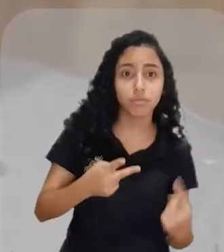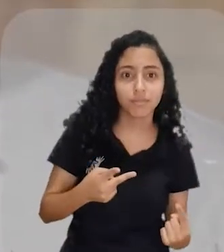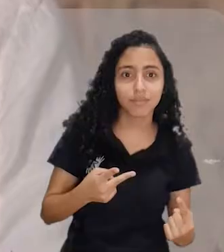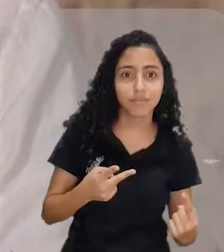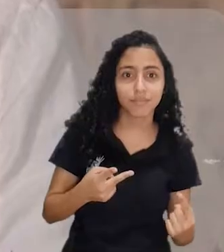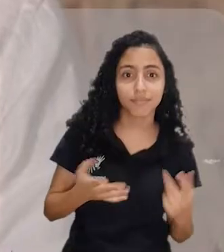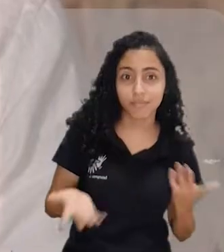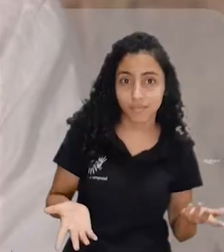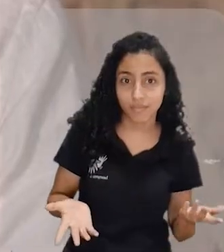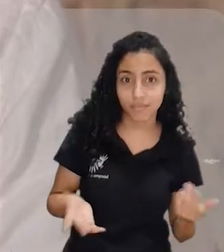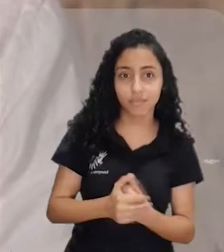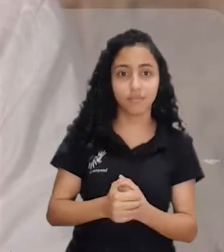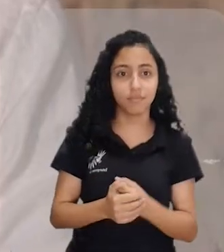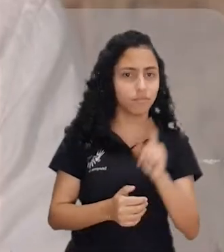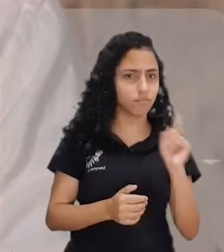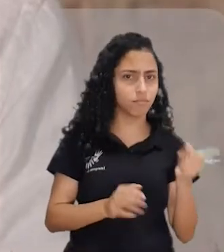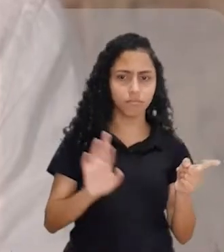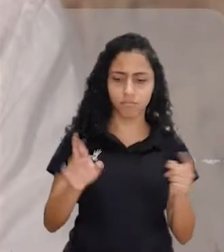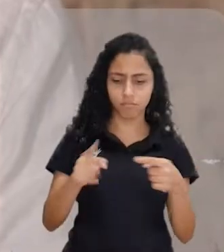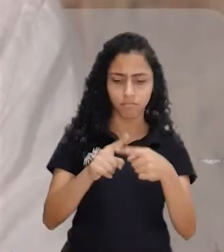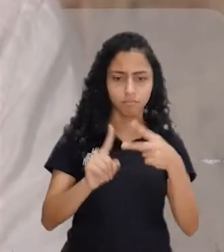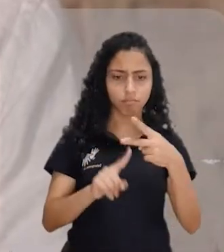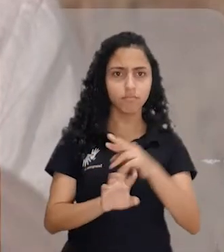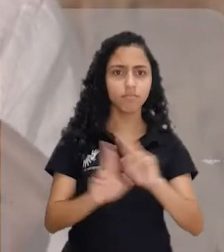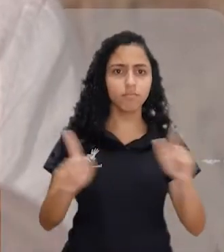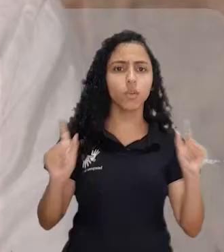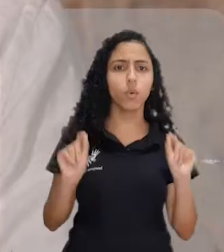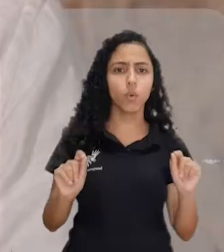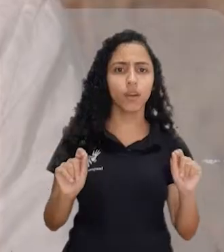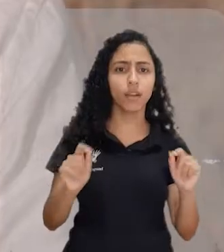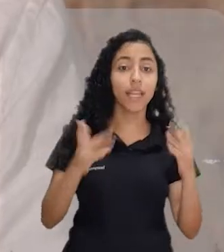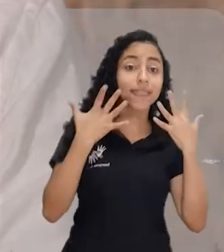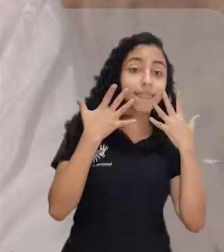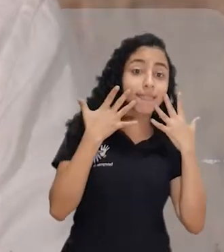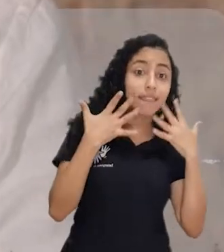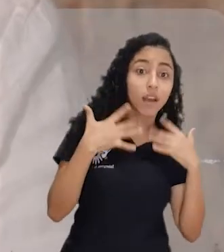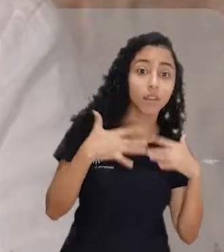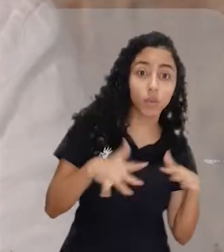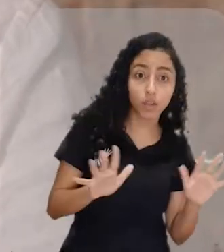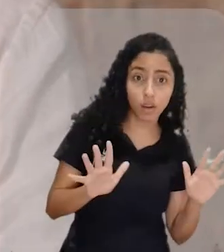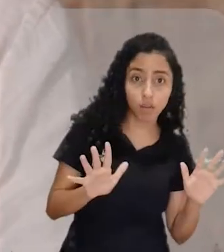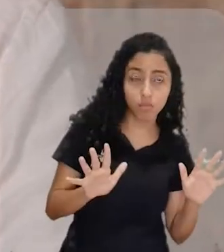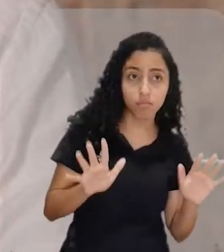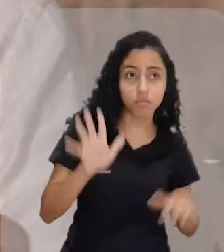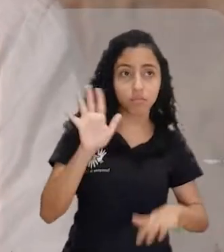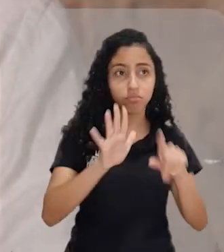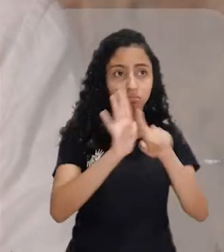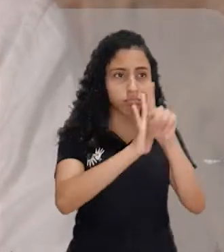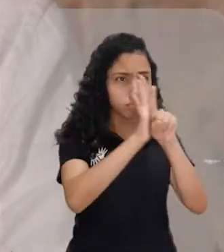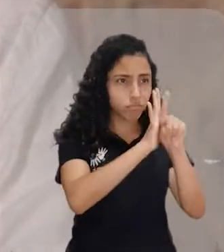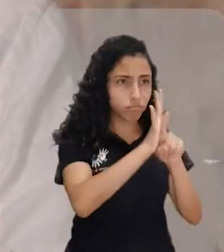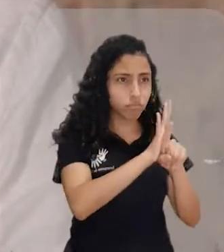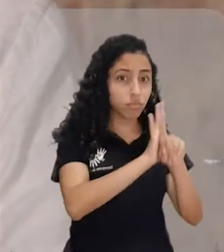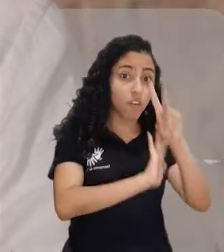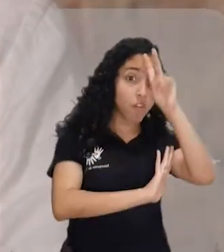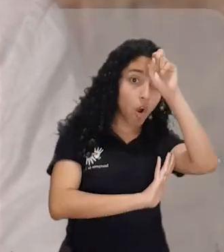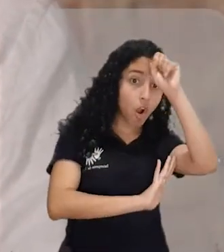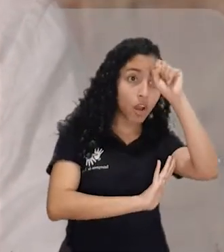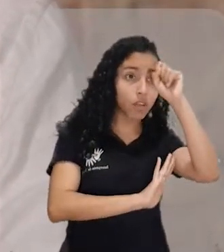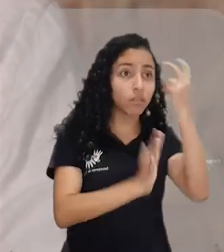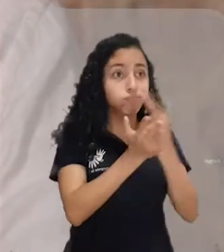furacões, né? A grande, ou a principal, vamos dizer assim, diferença é que os eventos naturais, em geral, quando a